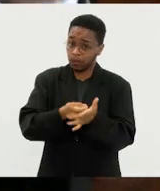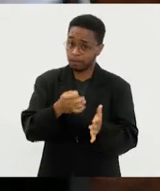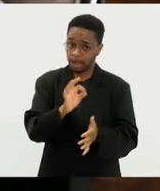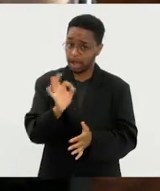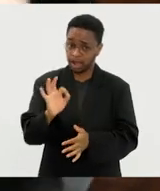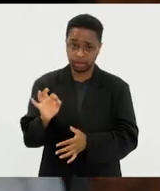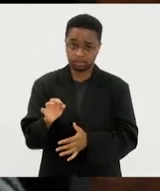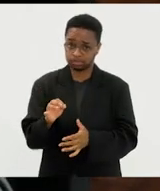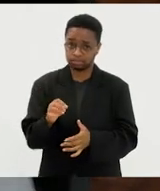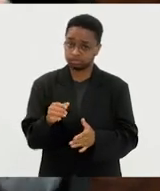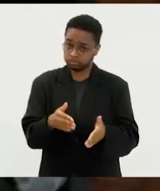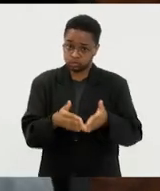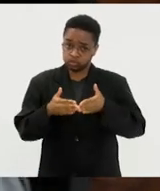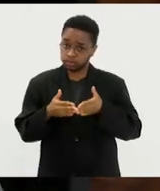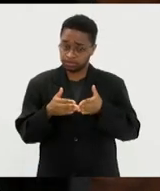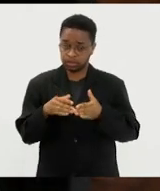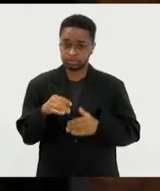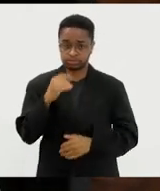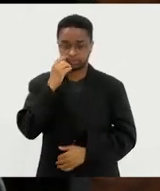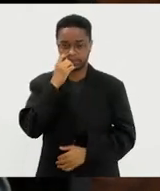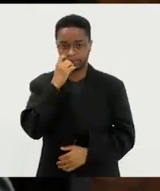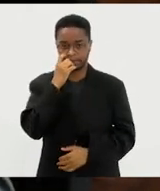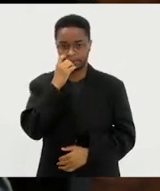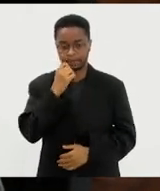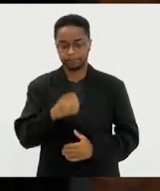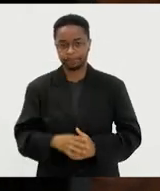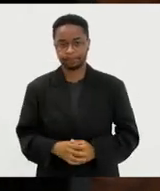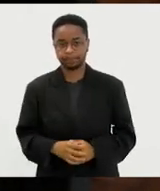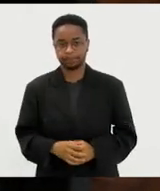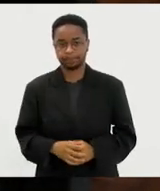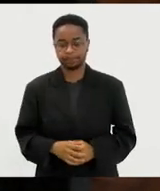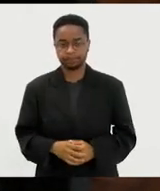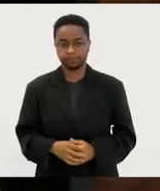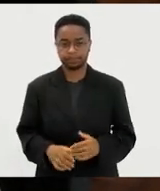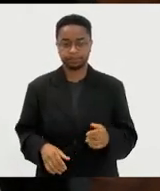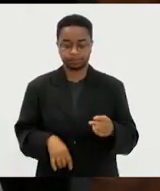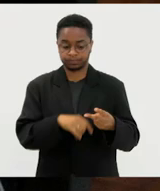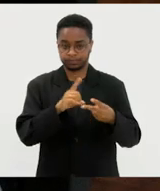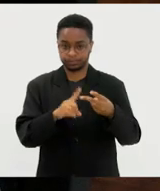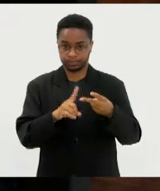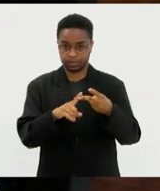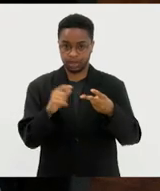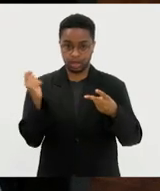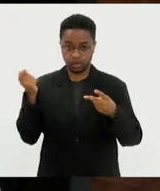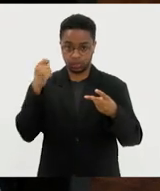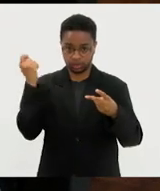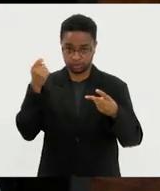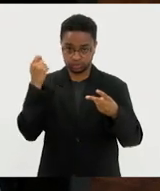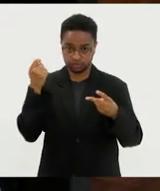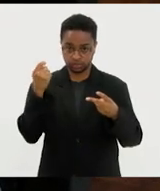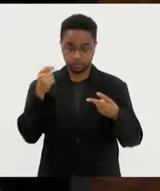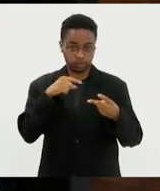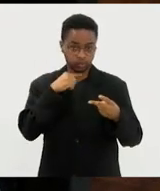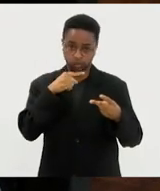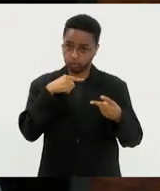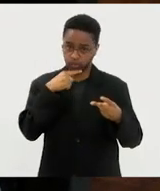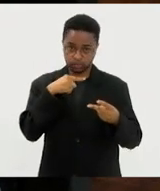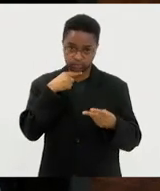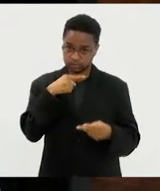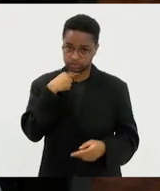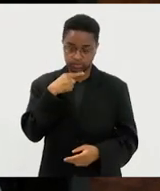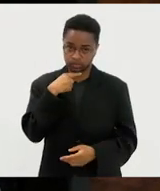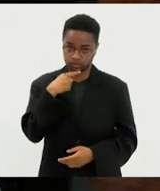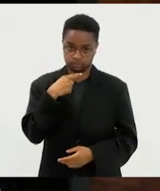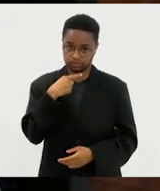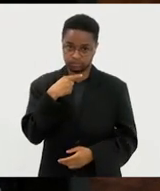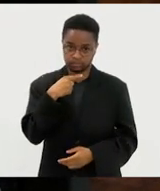dívida, porque está suspensa. Bom, o Rio Grande do Sul não conseguiu